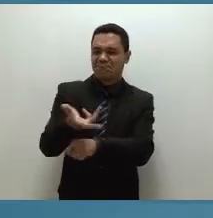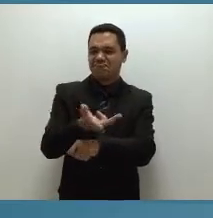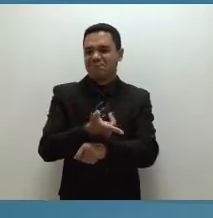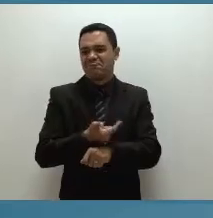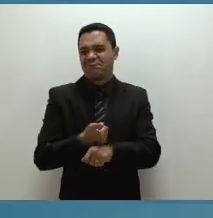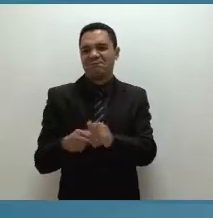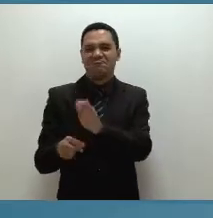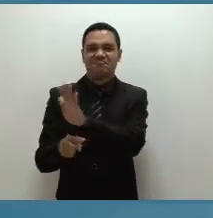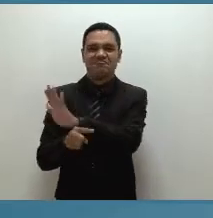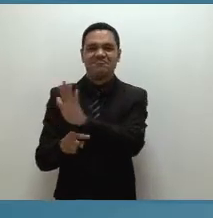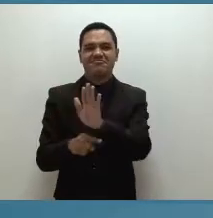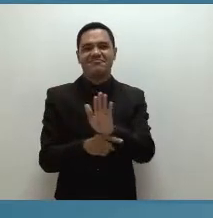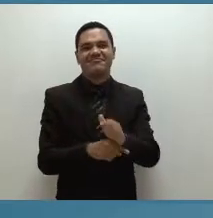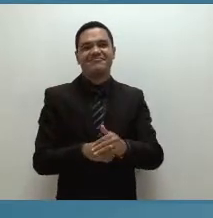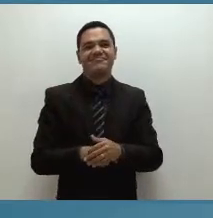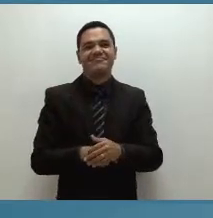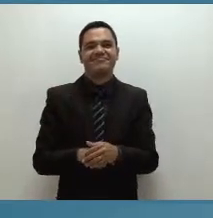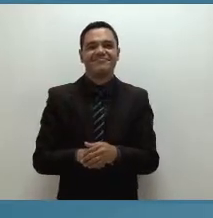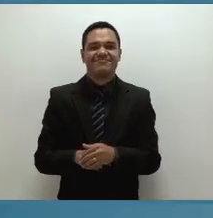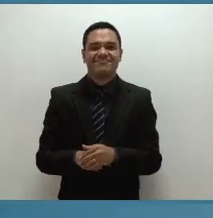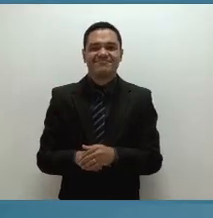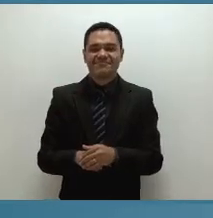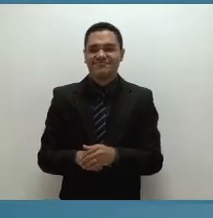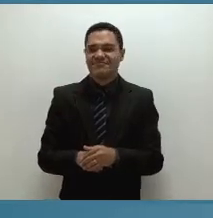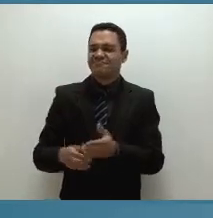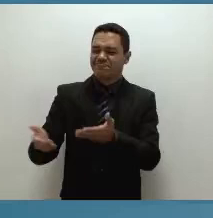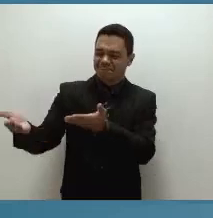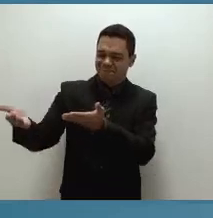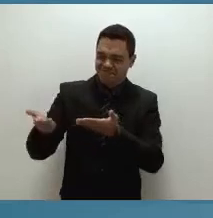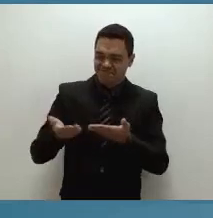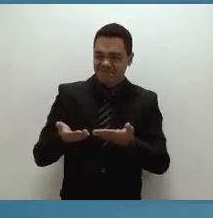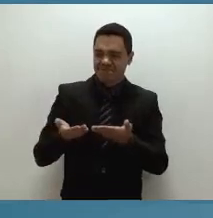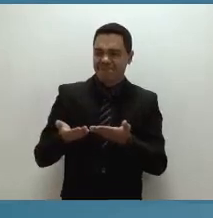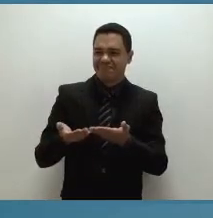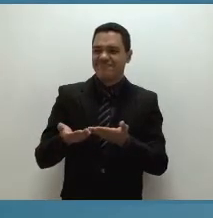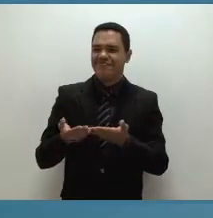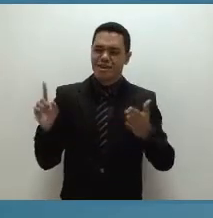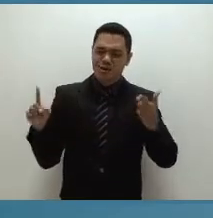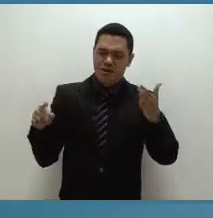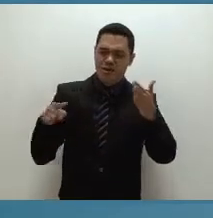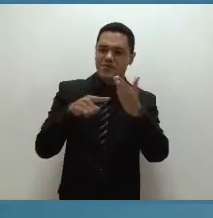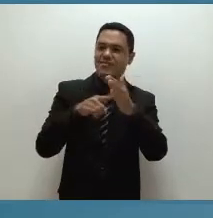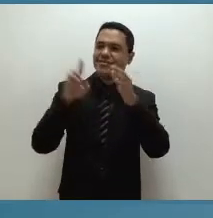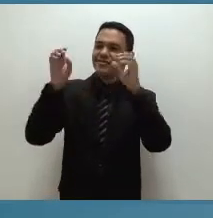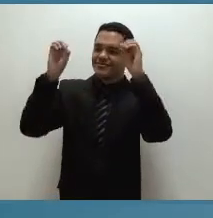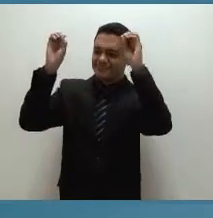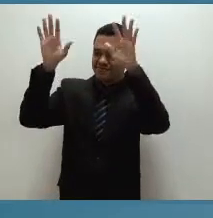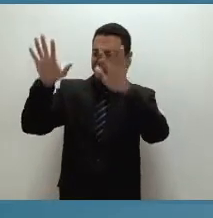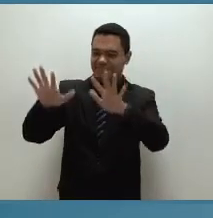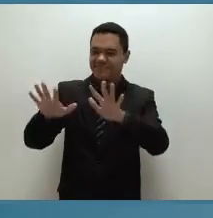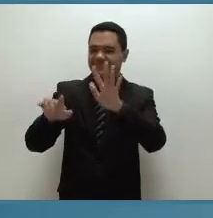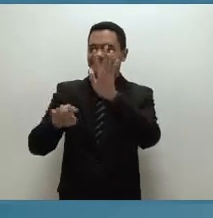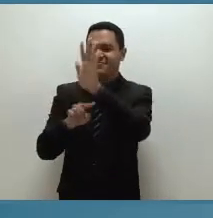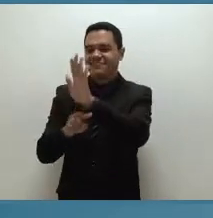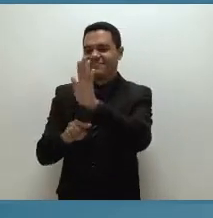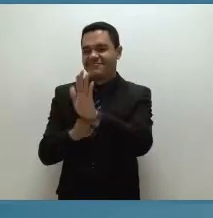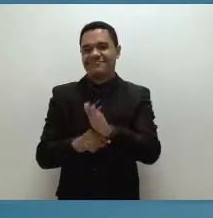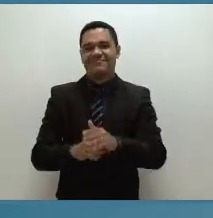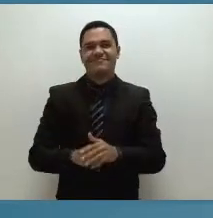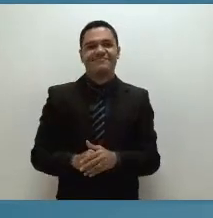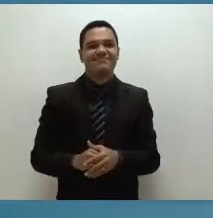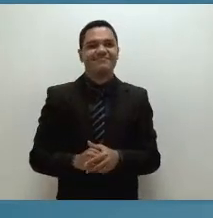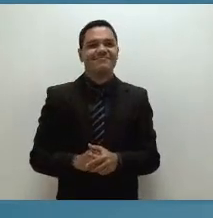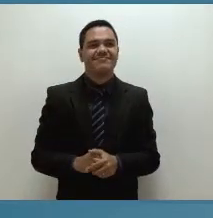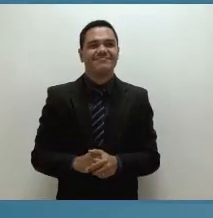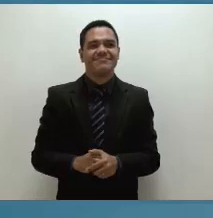de Justiça. Seja bem-vindo, mas uma abertura para a comissão, que Deus proteja e que Deus proteja.